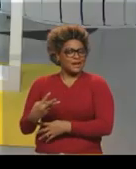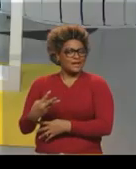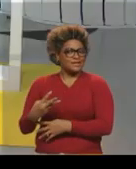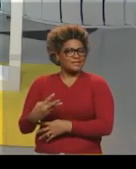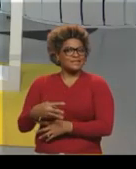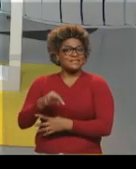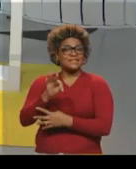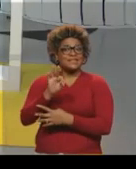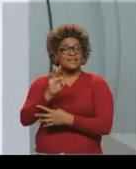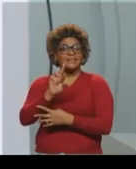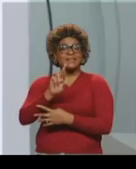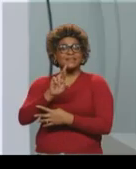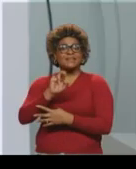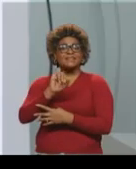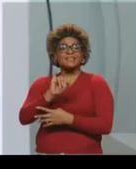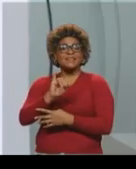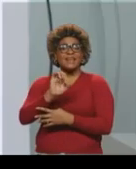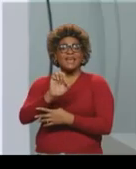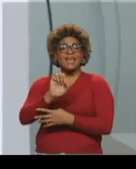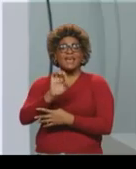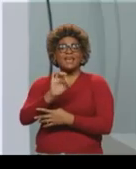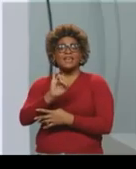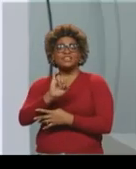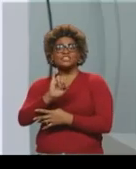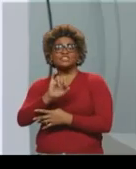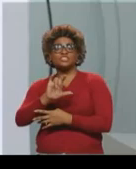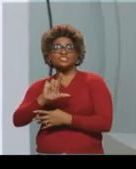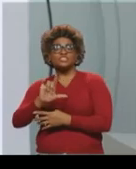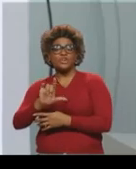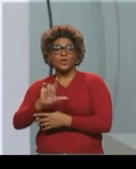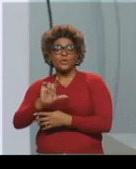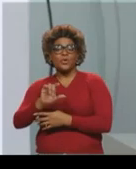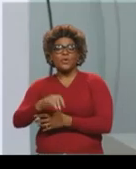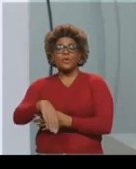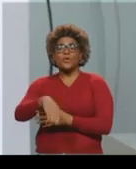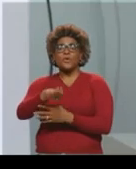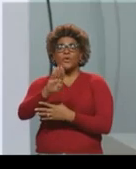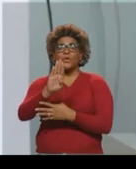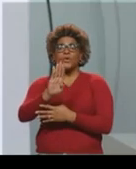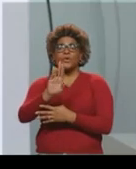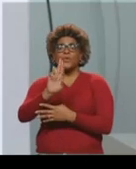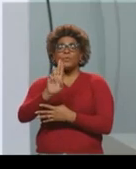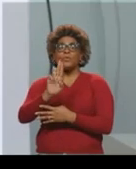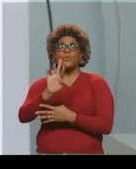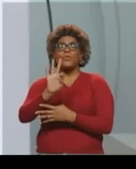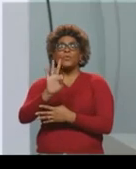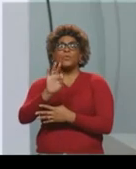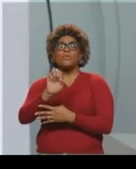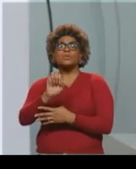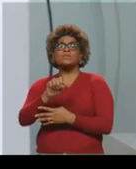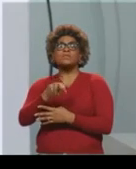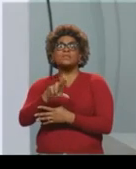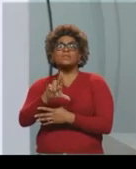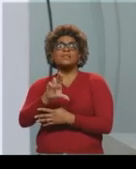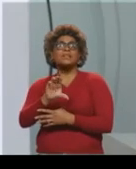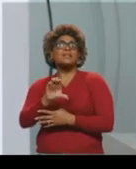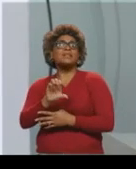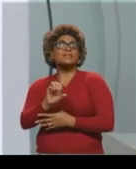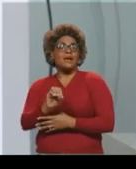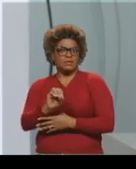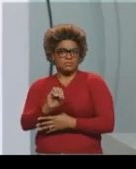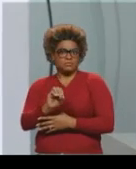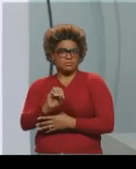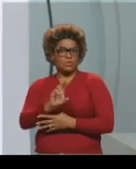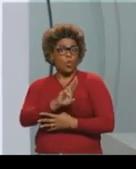2,2,3-trietilbutano. Então, olha só, o nome da cadeia principal é butano. Então, vamos lá.